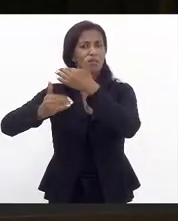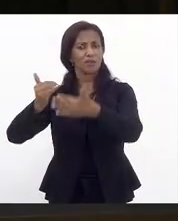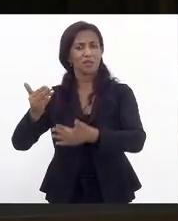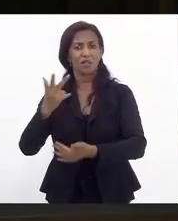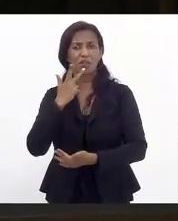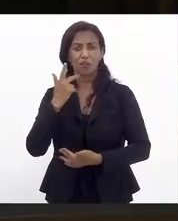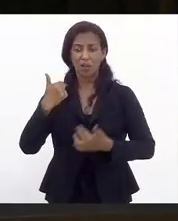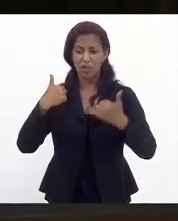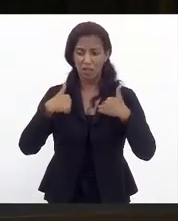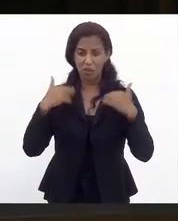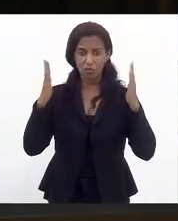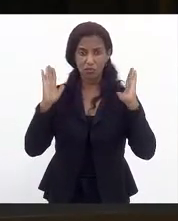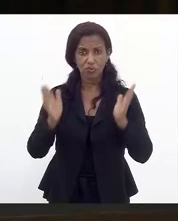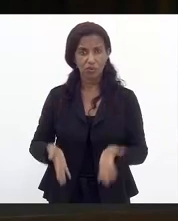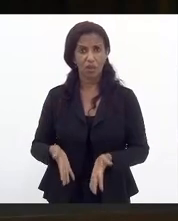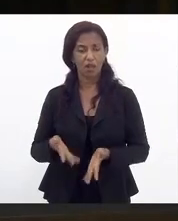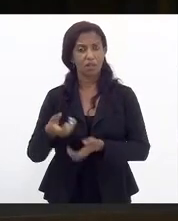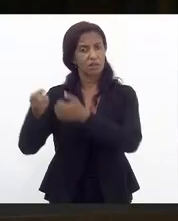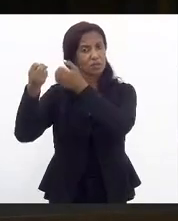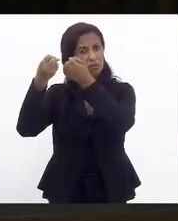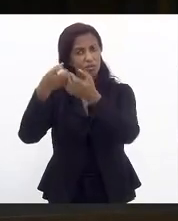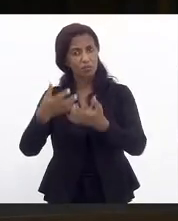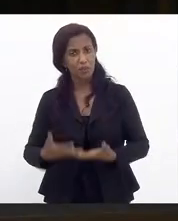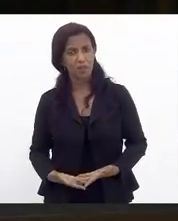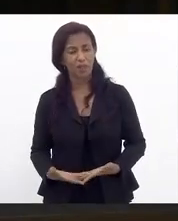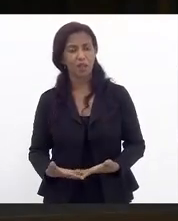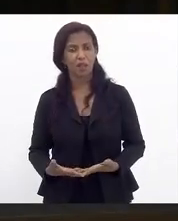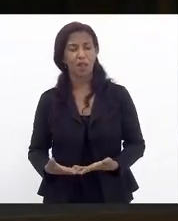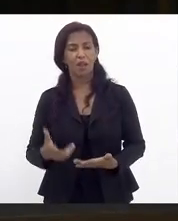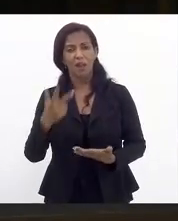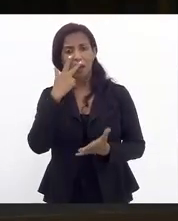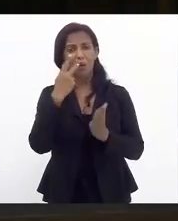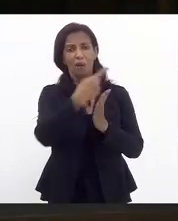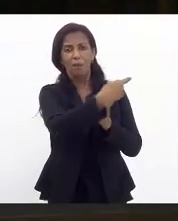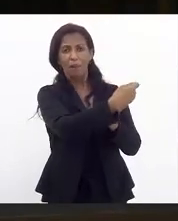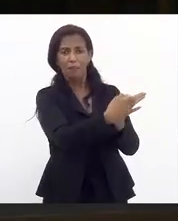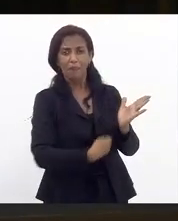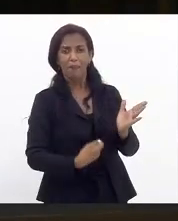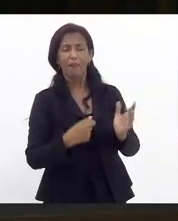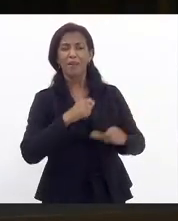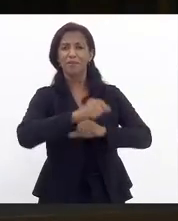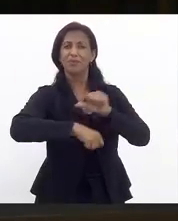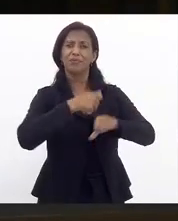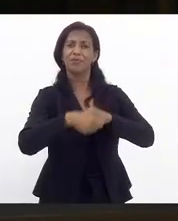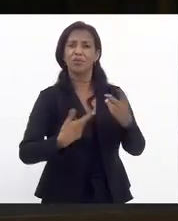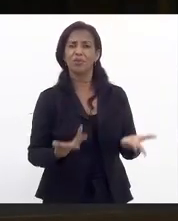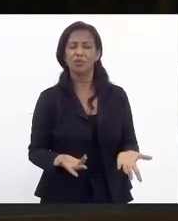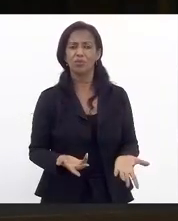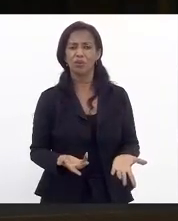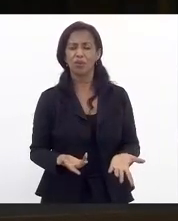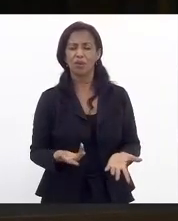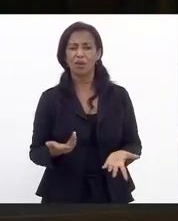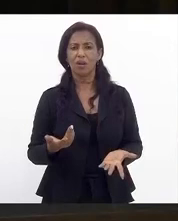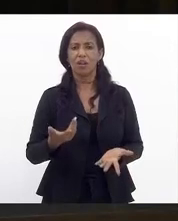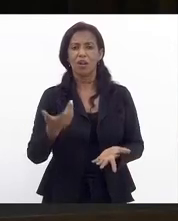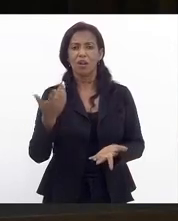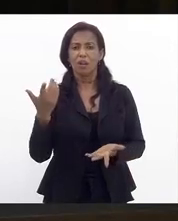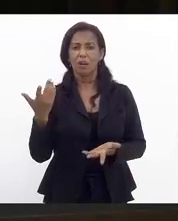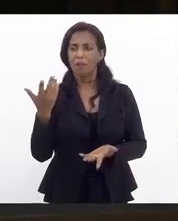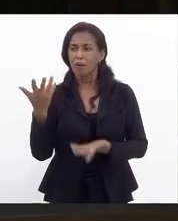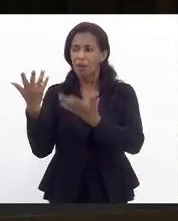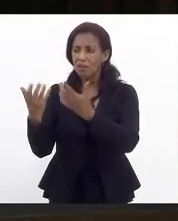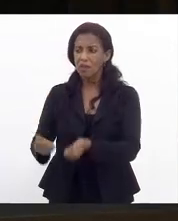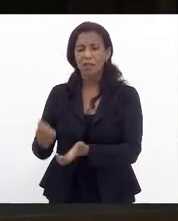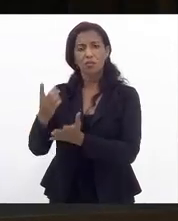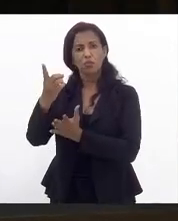uma aqui eu particulamente referem desde o início Agora falta virou a porta deixou de ser o direito adquirido do